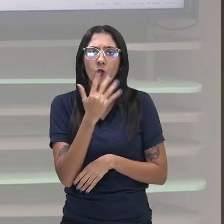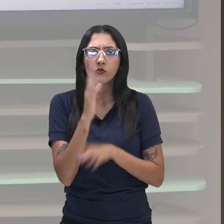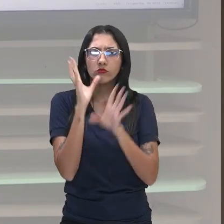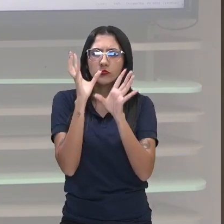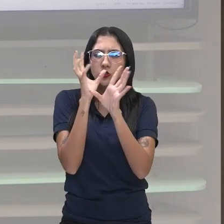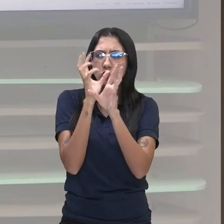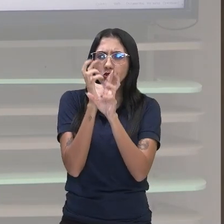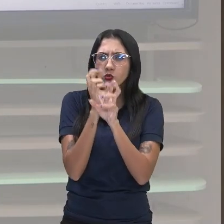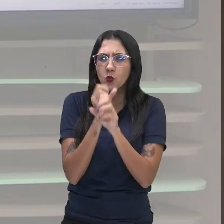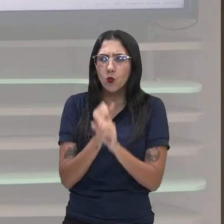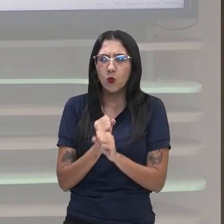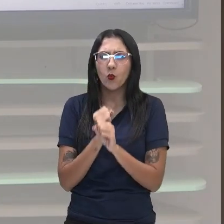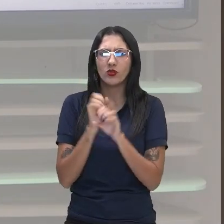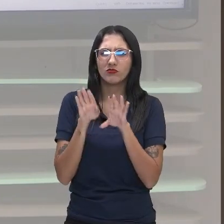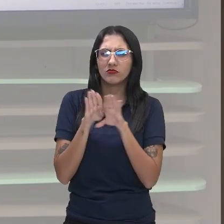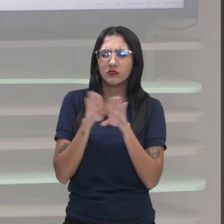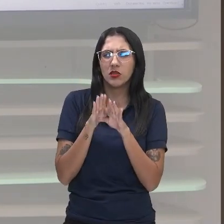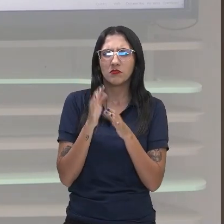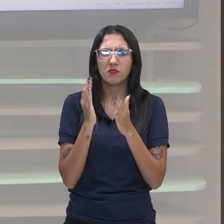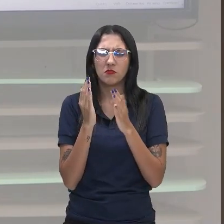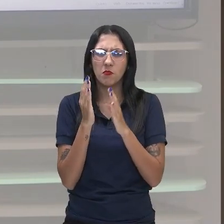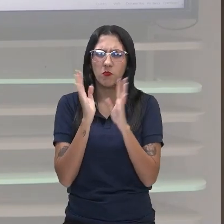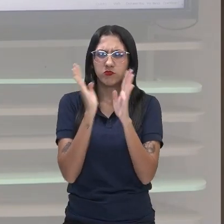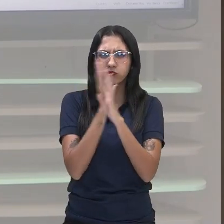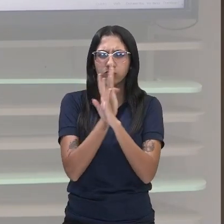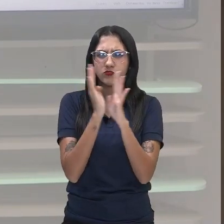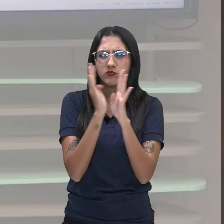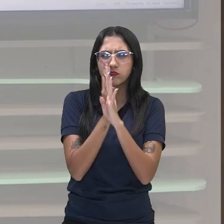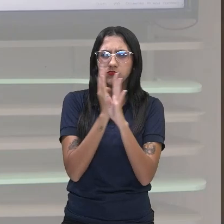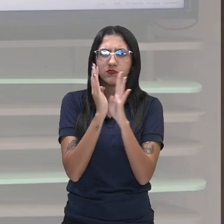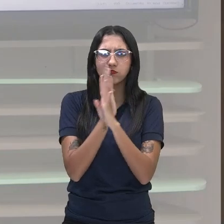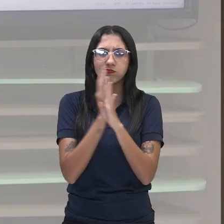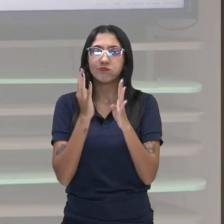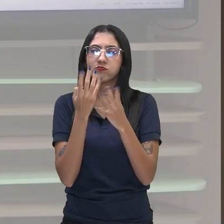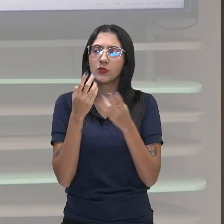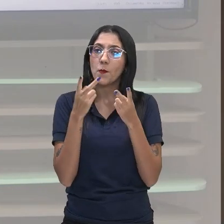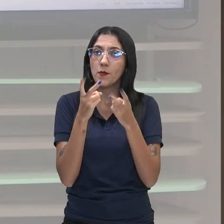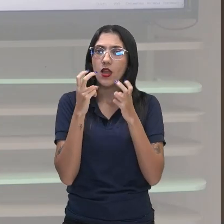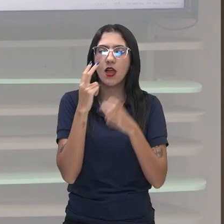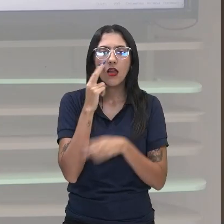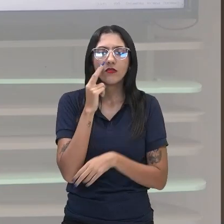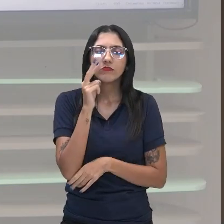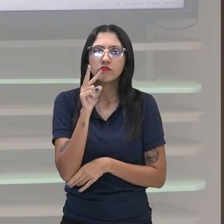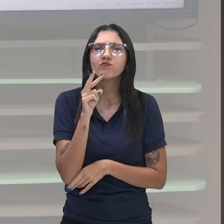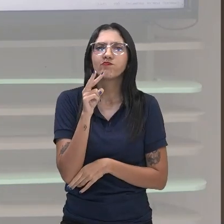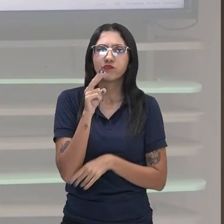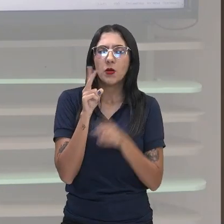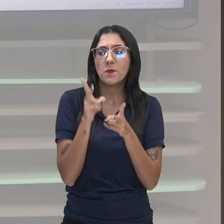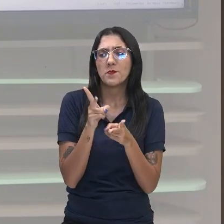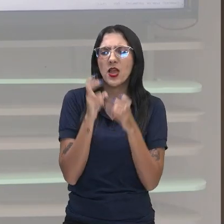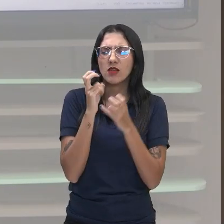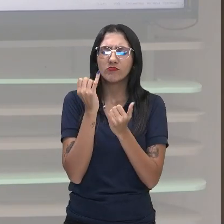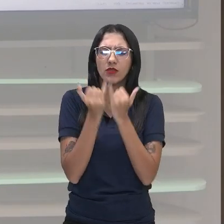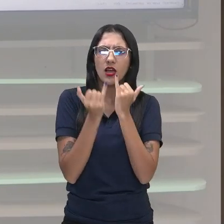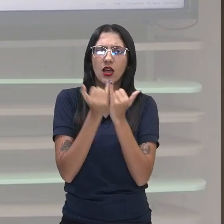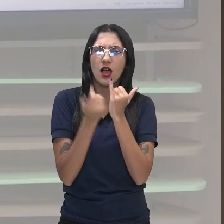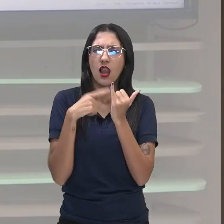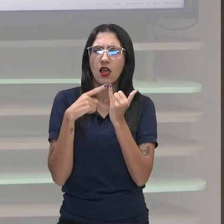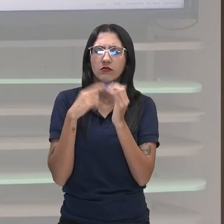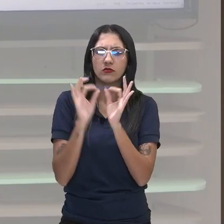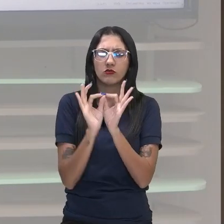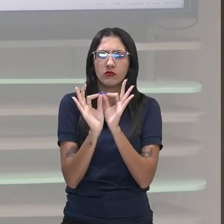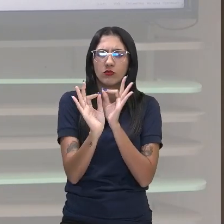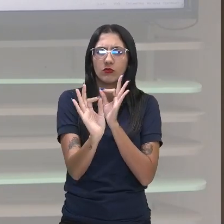tivesse fumaça, que vai dar para o espectador a sensação de profundidade. Justamente a partir